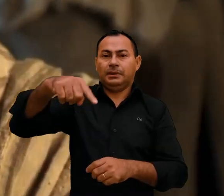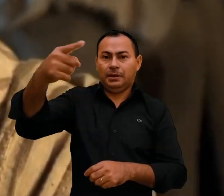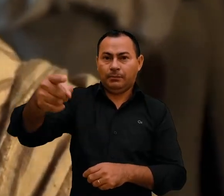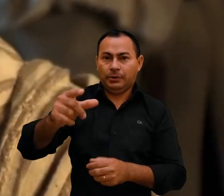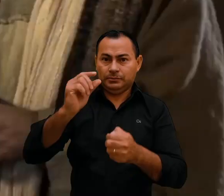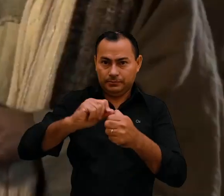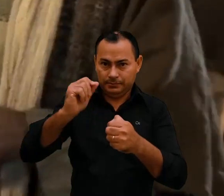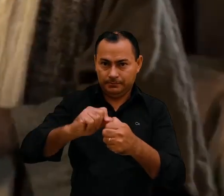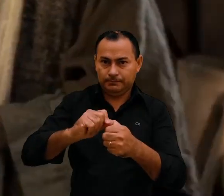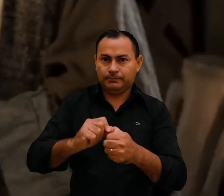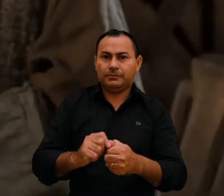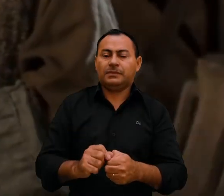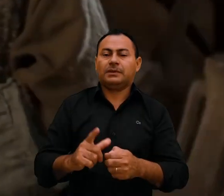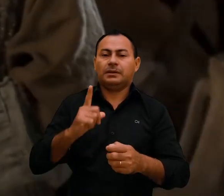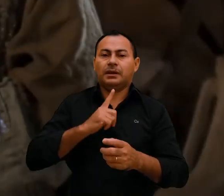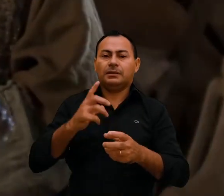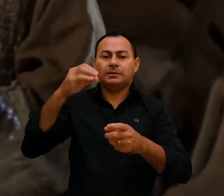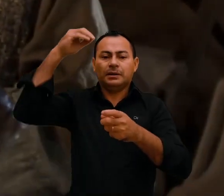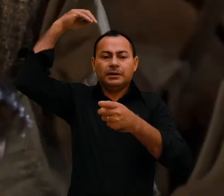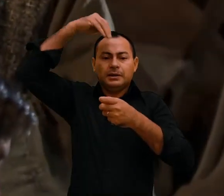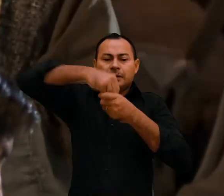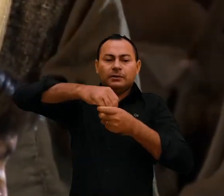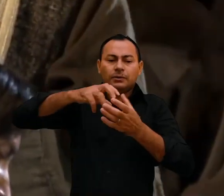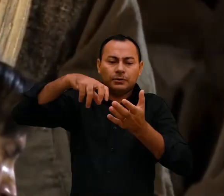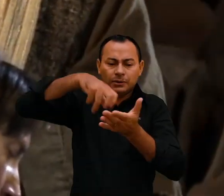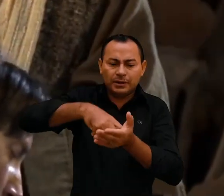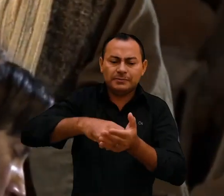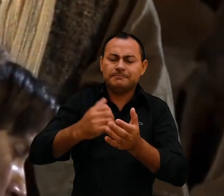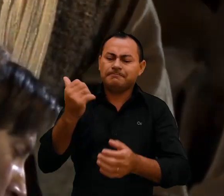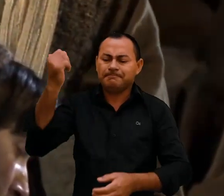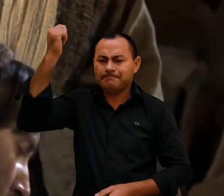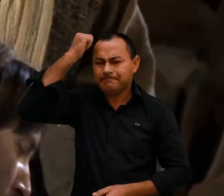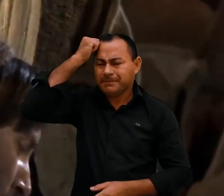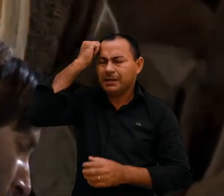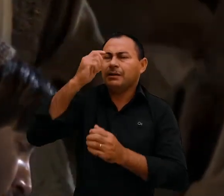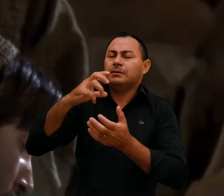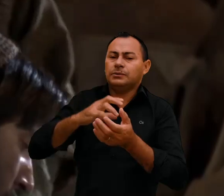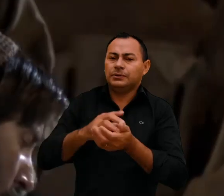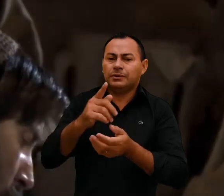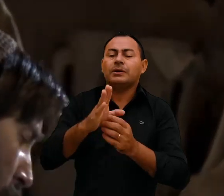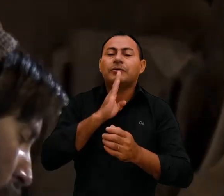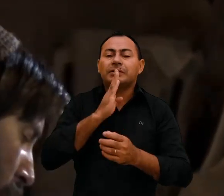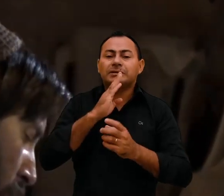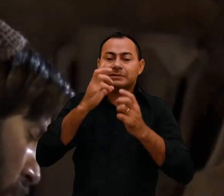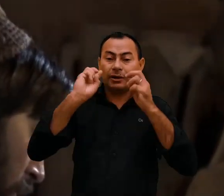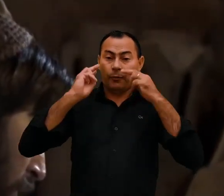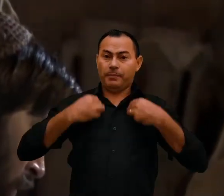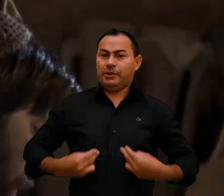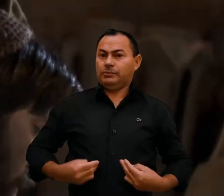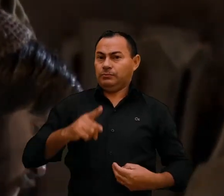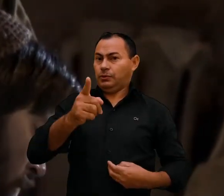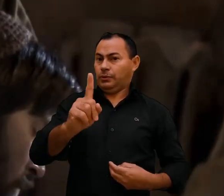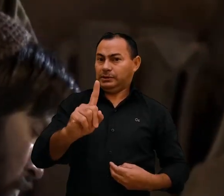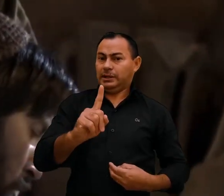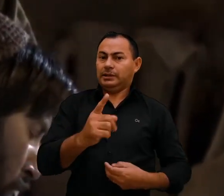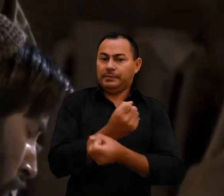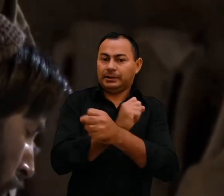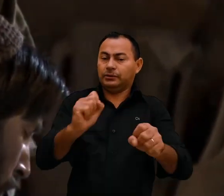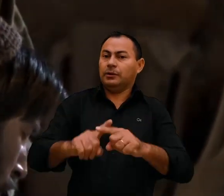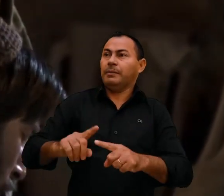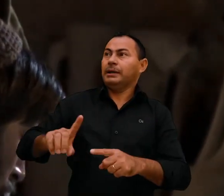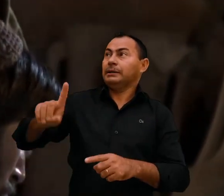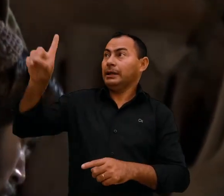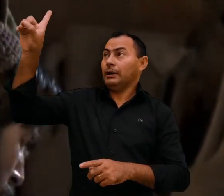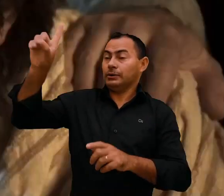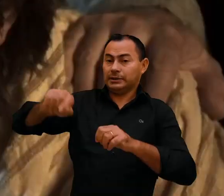restam depois que você fizer isso carne com o rosto em terra e reconheço que não foi você o libertador mas que você